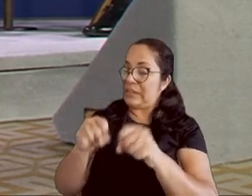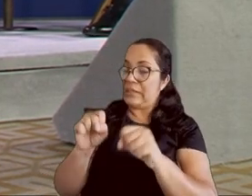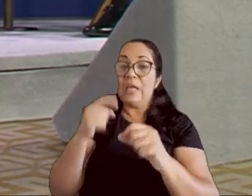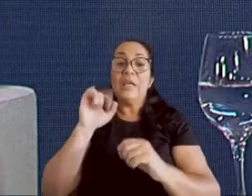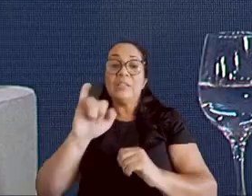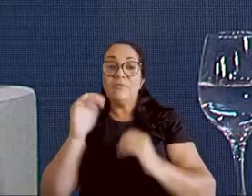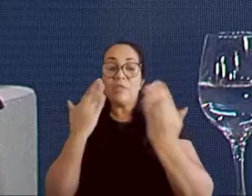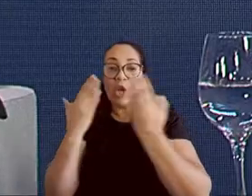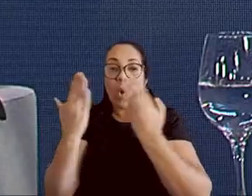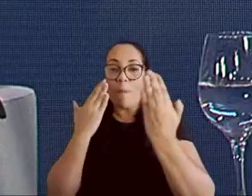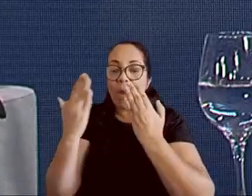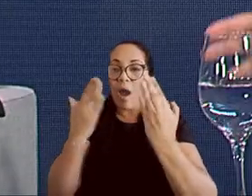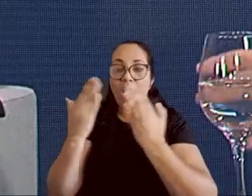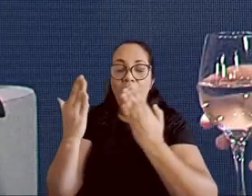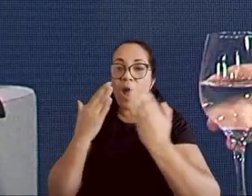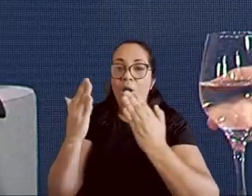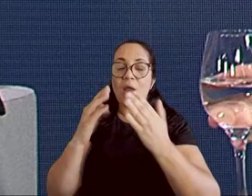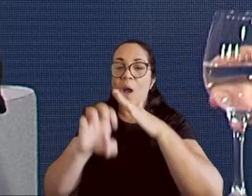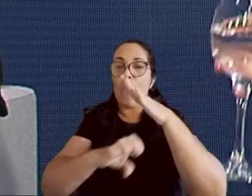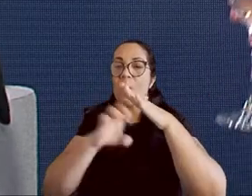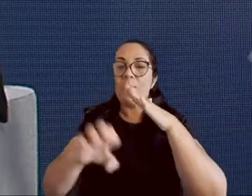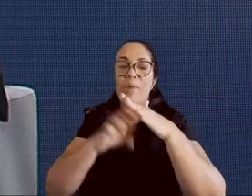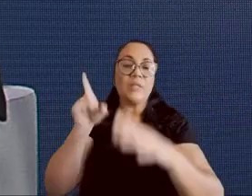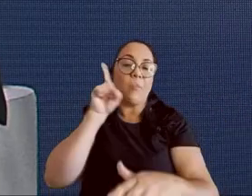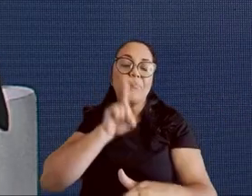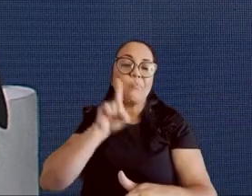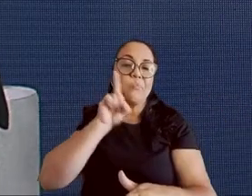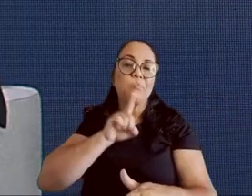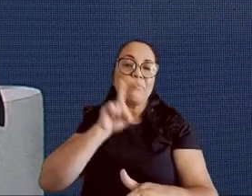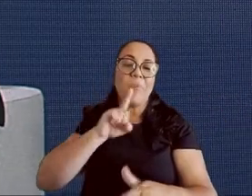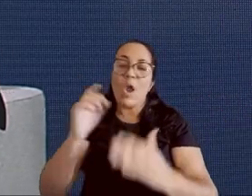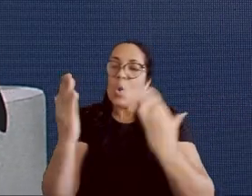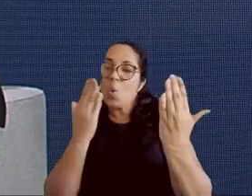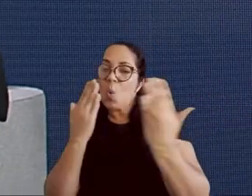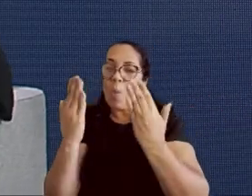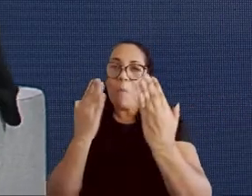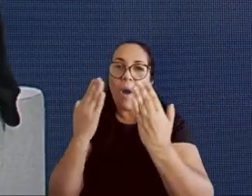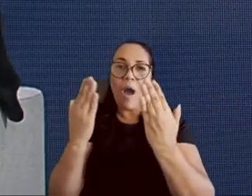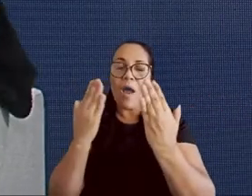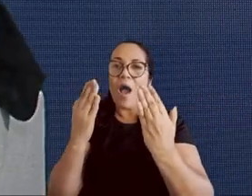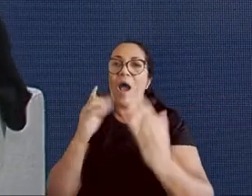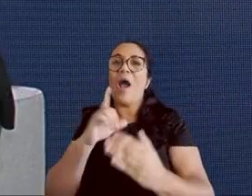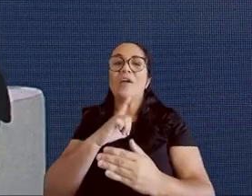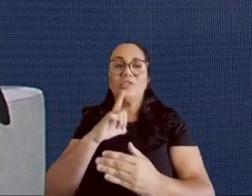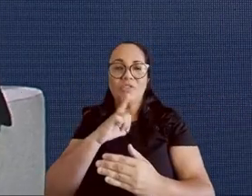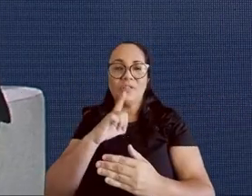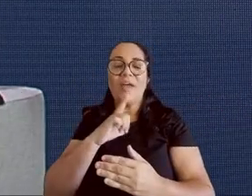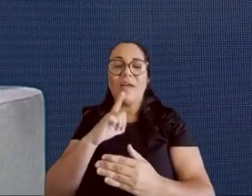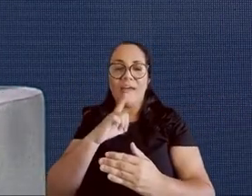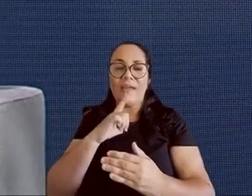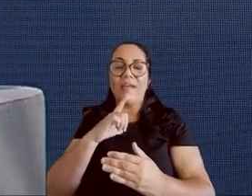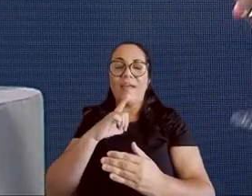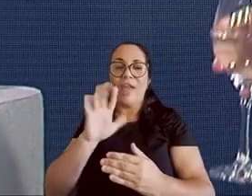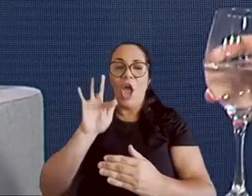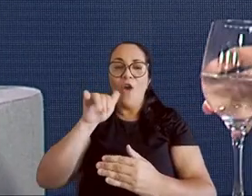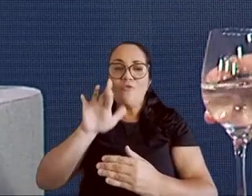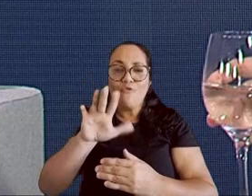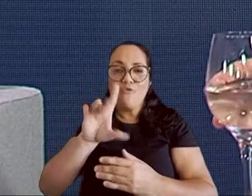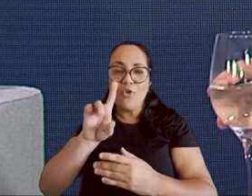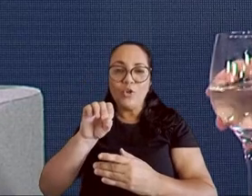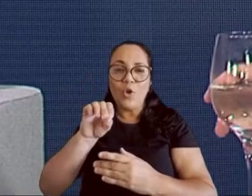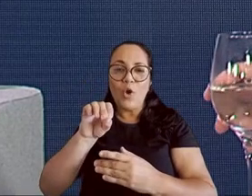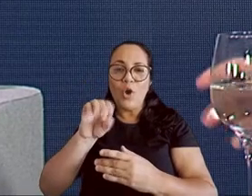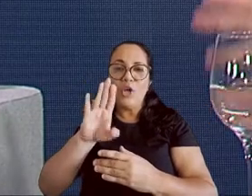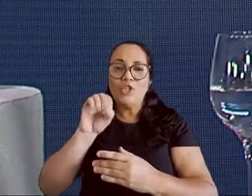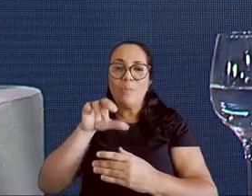fora pega um mercado americano Esse é uma comparação que a gente faz várias vezes para nós temos fundos de bons brasileiros e a gente tenta falar isso para